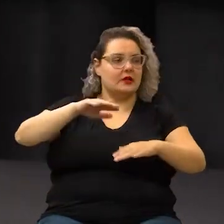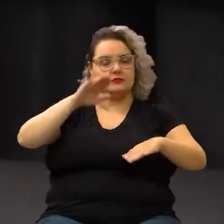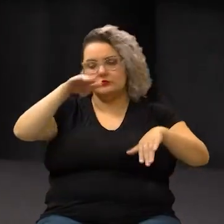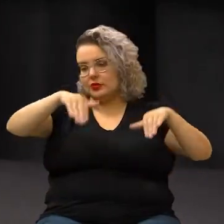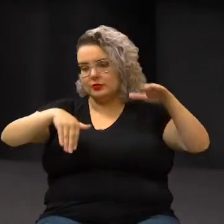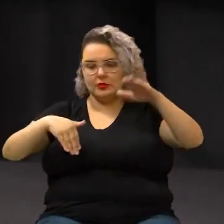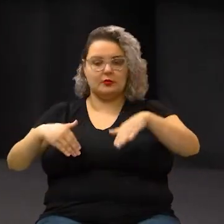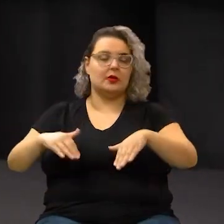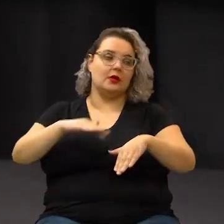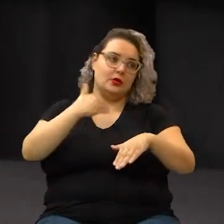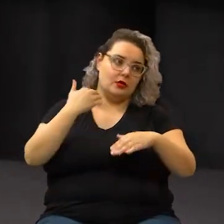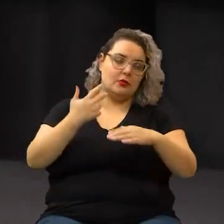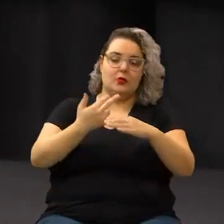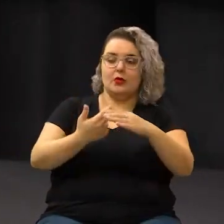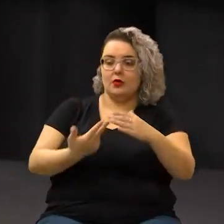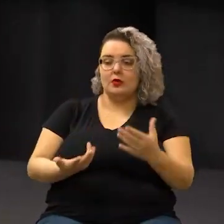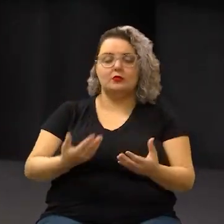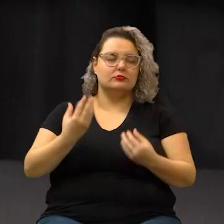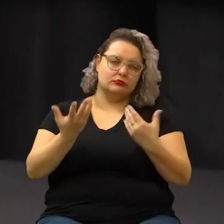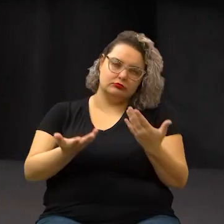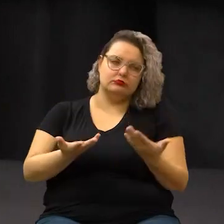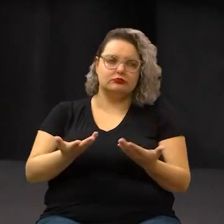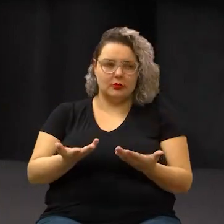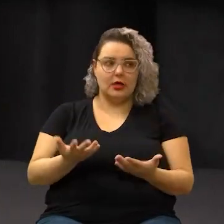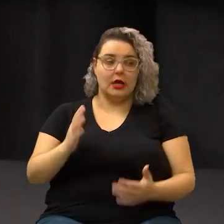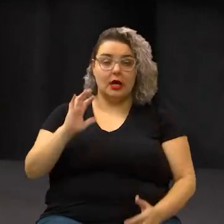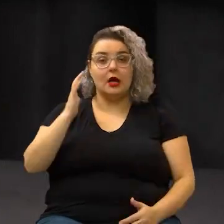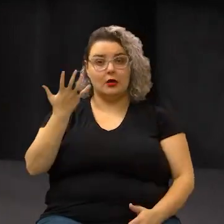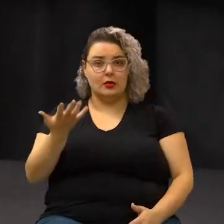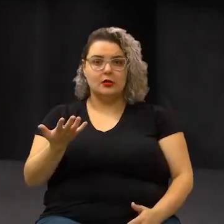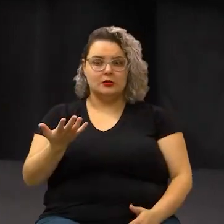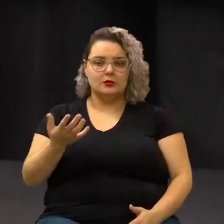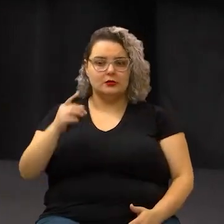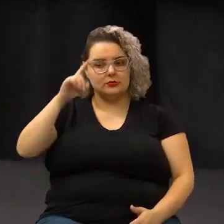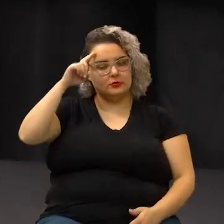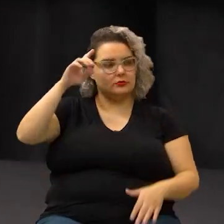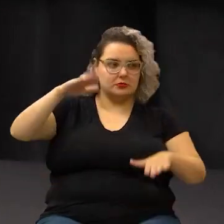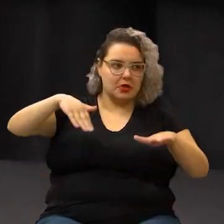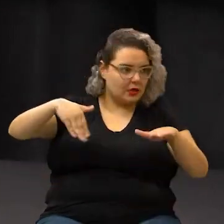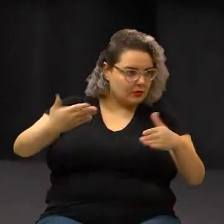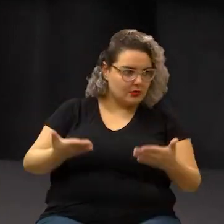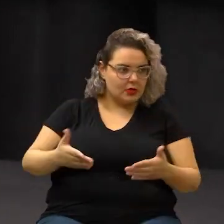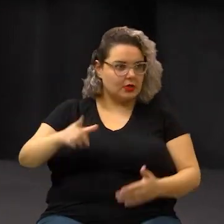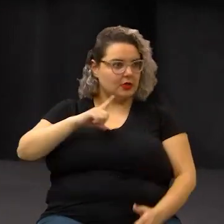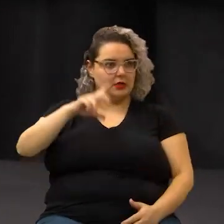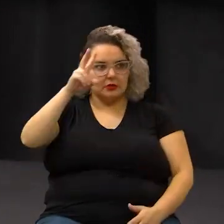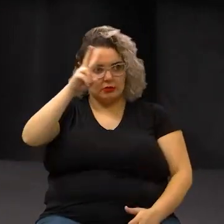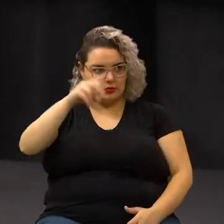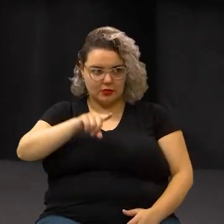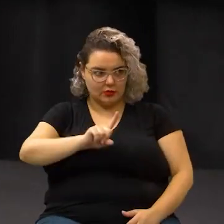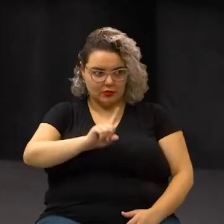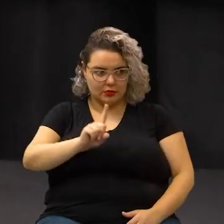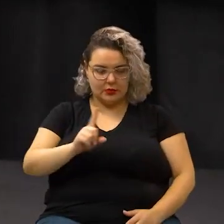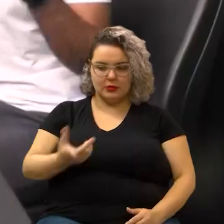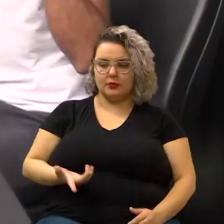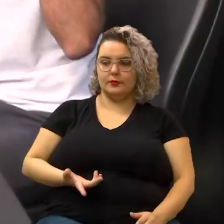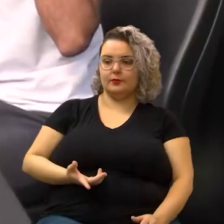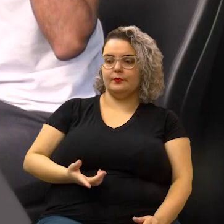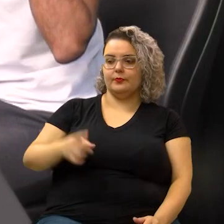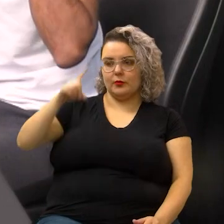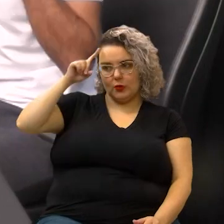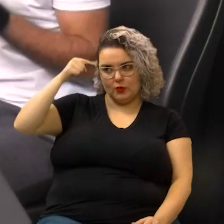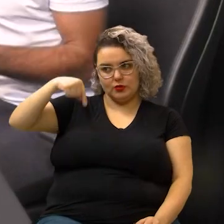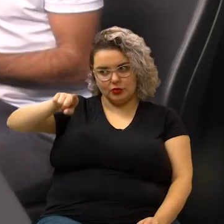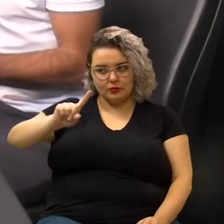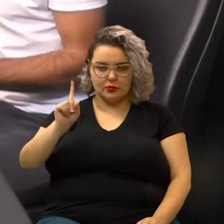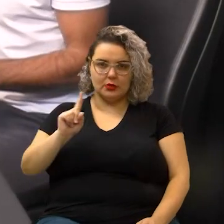nadar, vamos, ele acabou morrendo afogado. Como isso aconteceu algum dia que você foi nadar? Chegou a ter alguma história dessa ou não? No dia